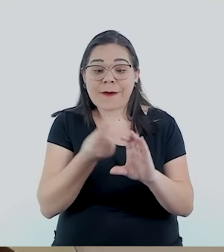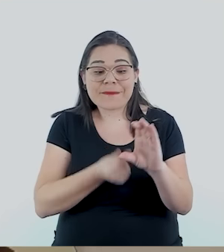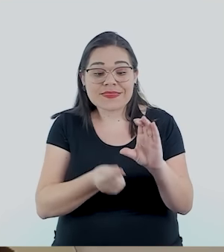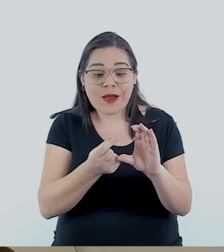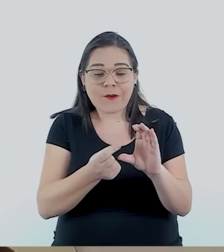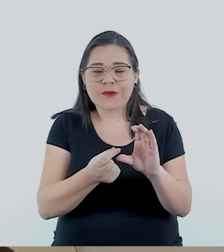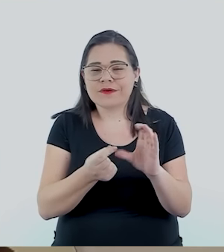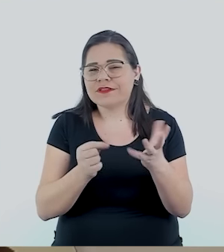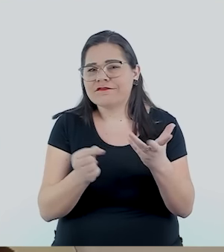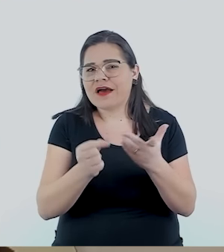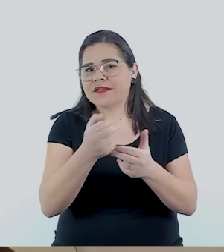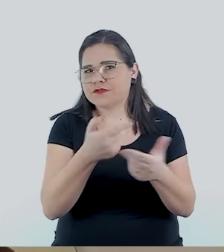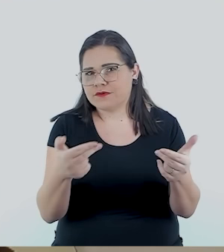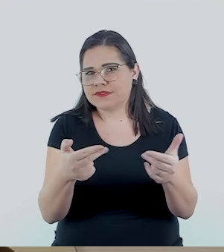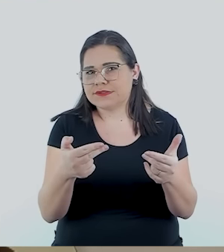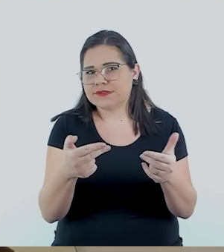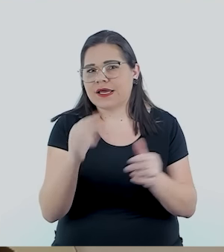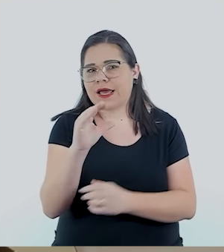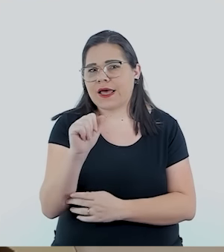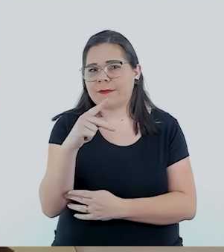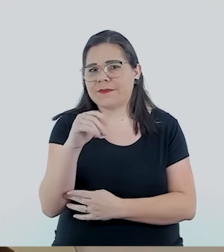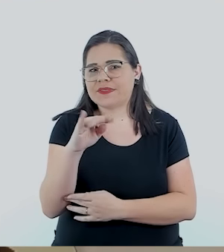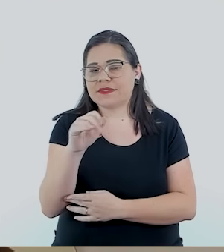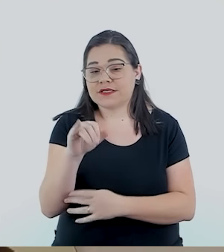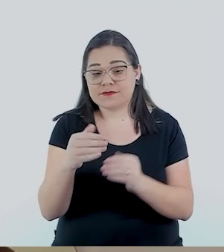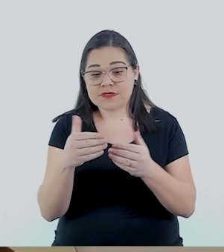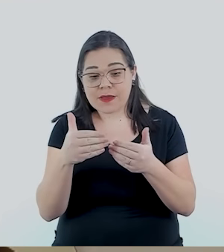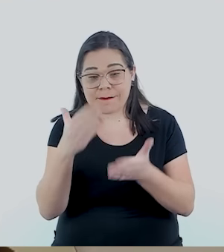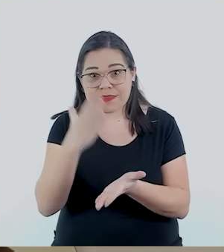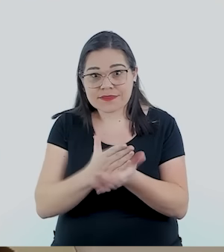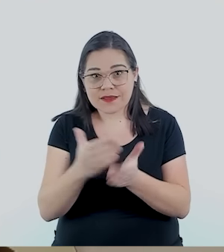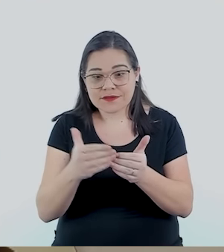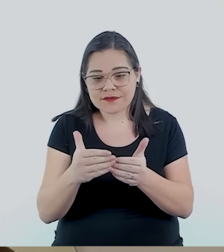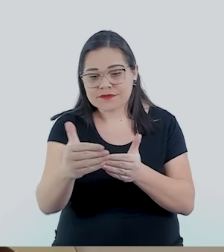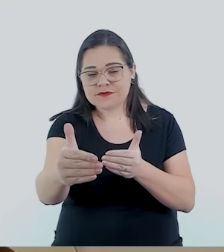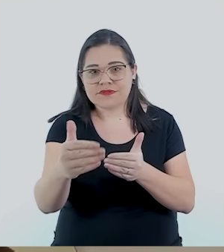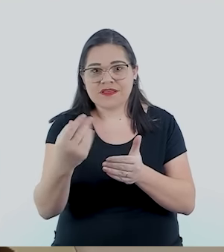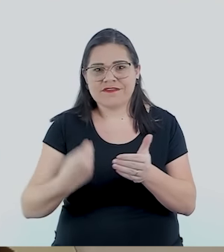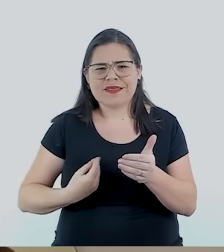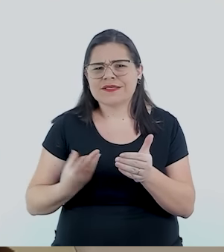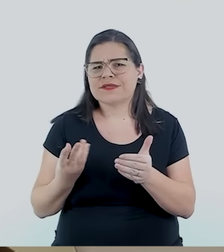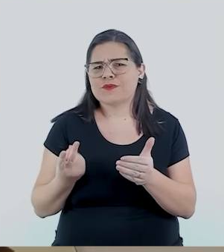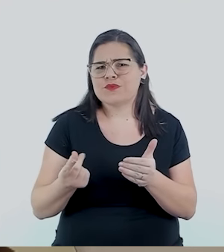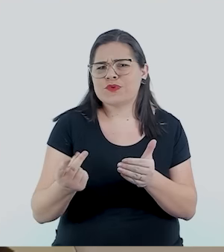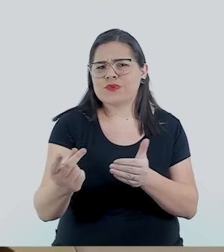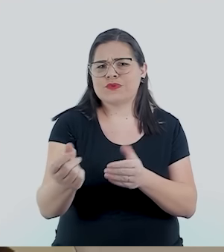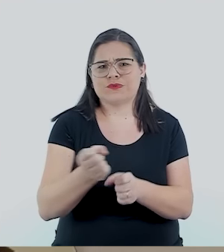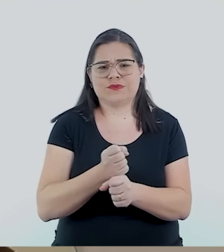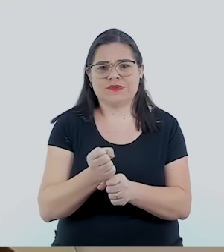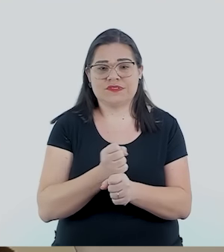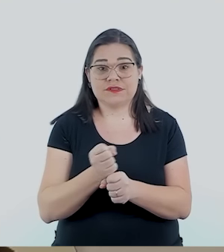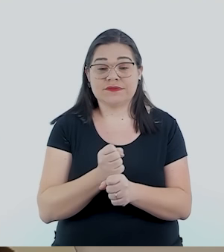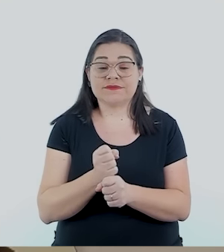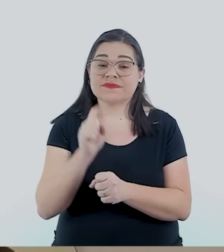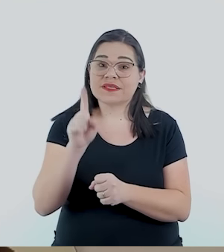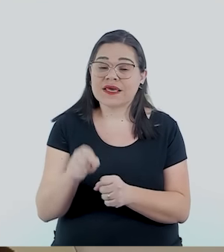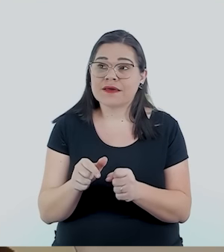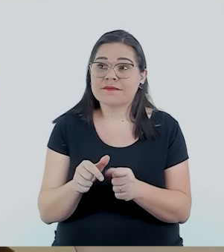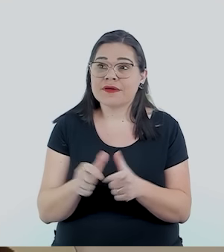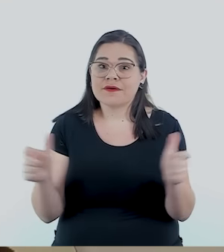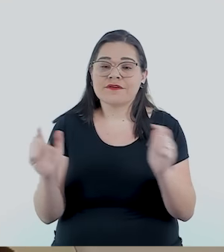chegar nessas últimas nessa segunda metade da vida né que são muitos anos e e é seguramente a